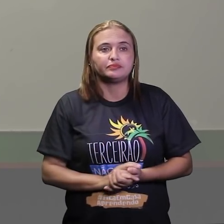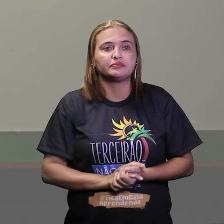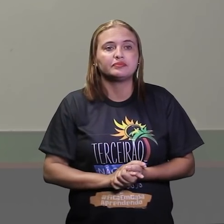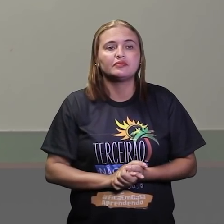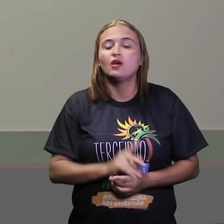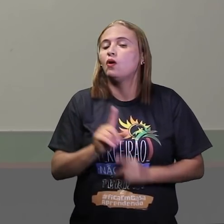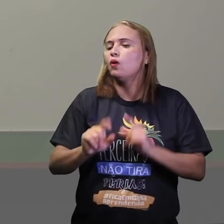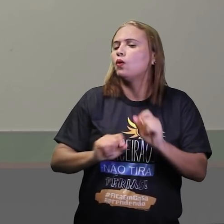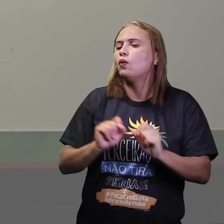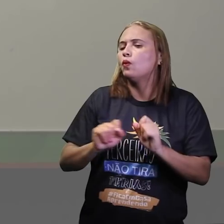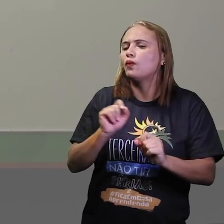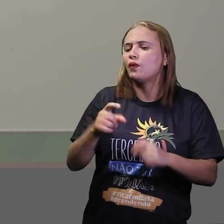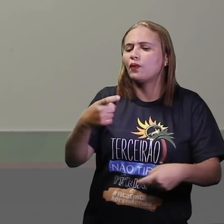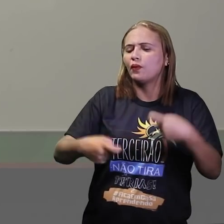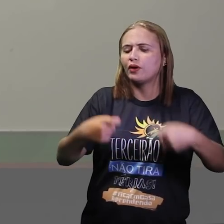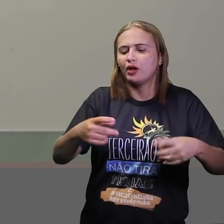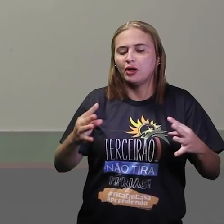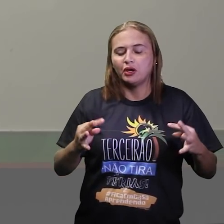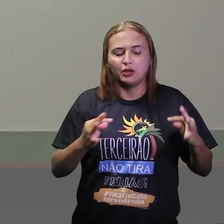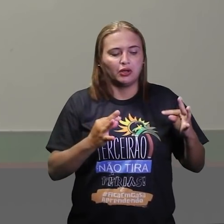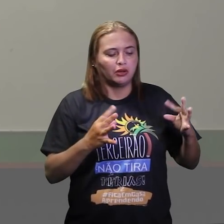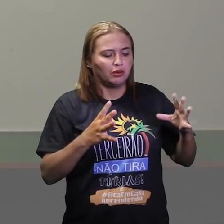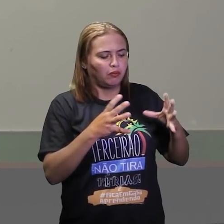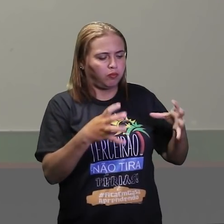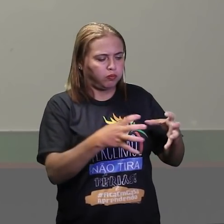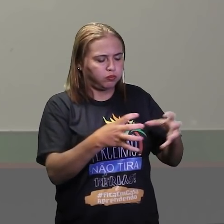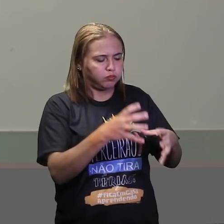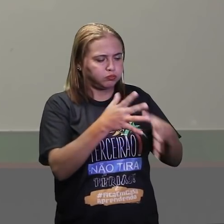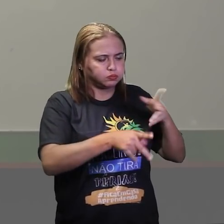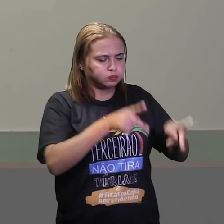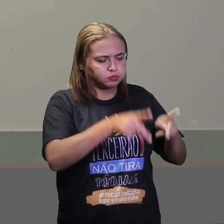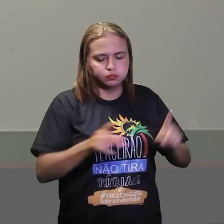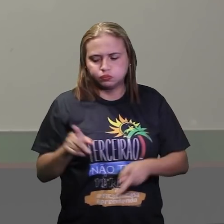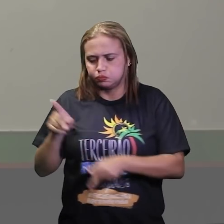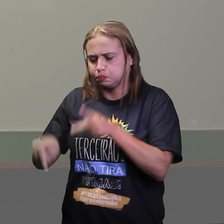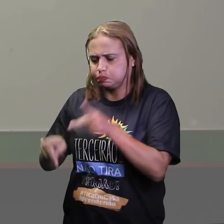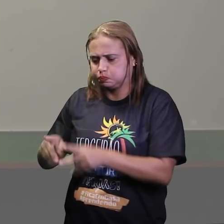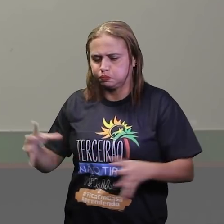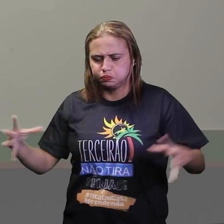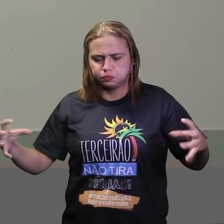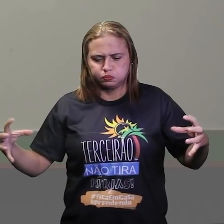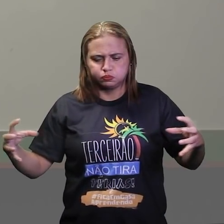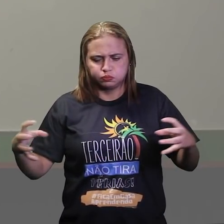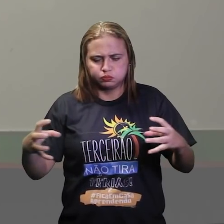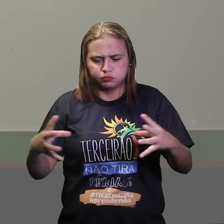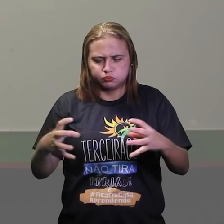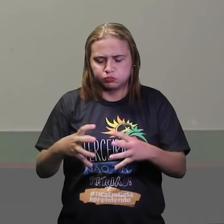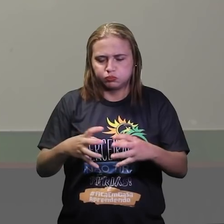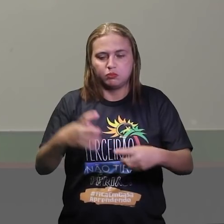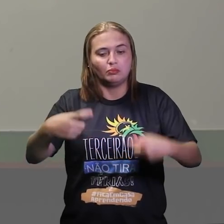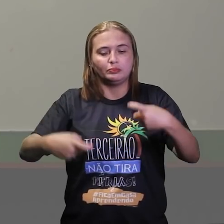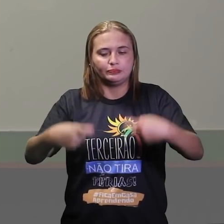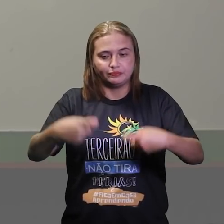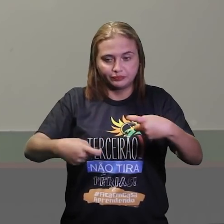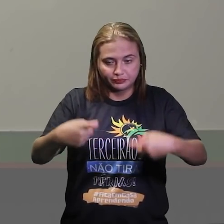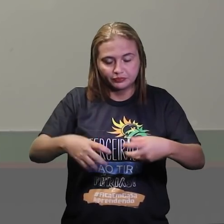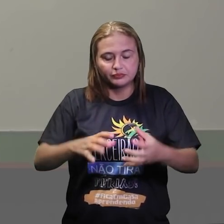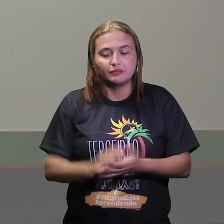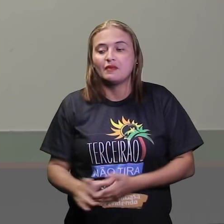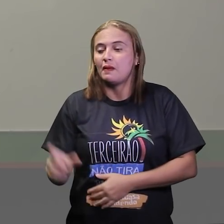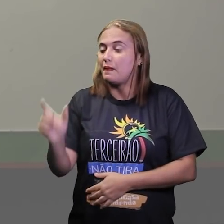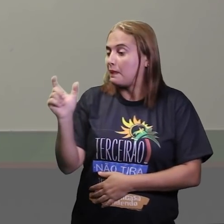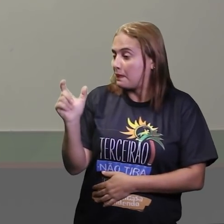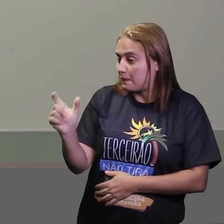famosa guerra de todos contra todos. Olha aqui. Então, cuidado com este termo. Palavras